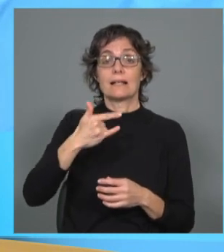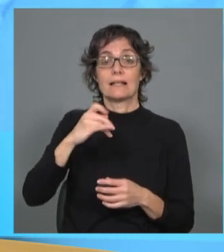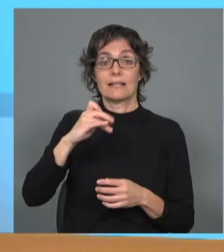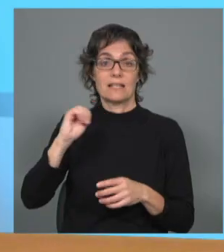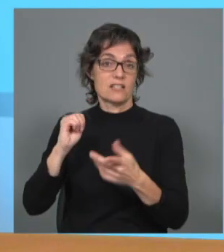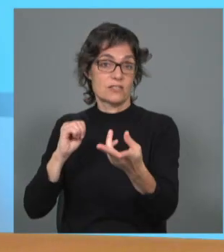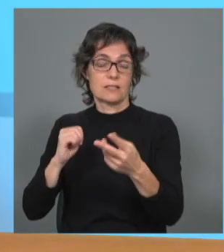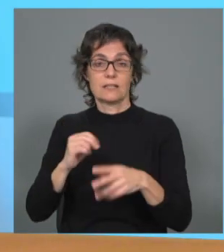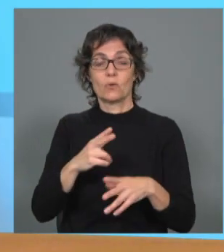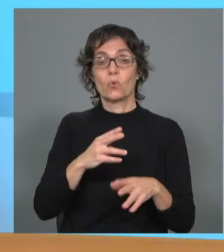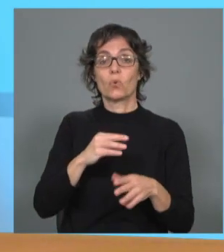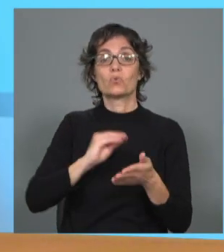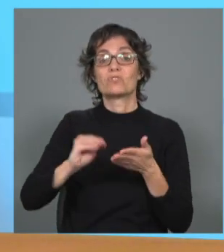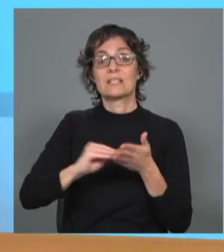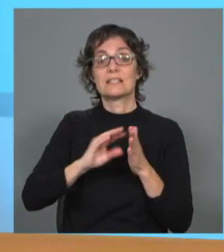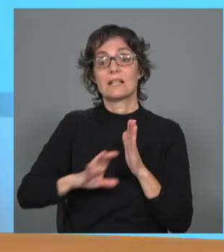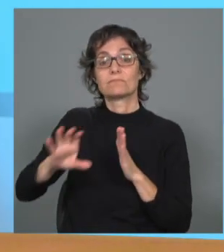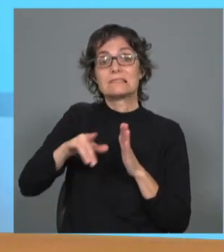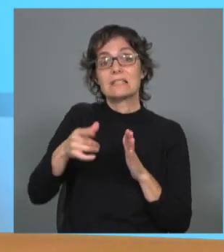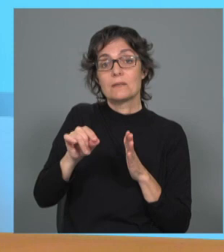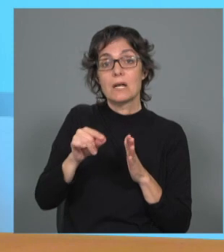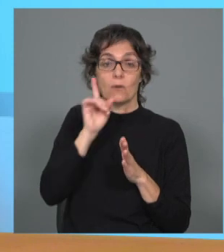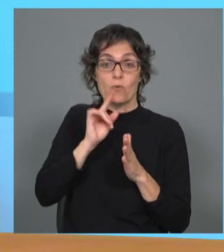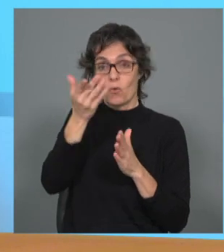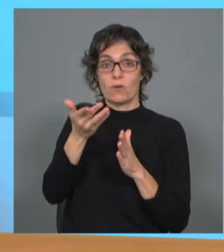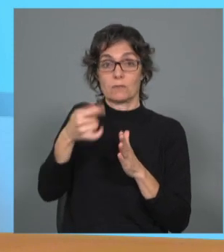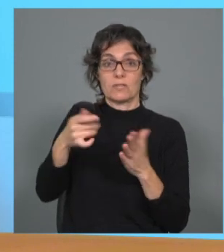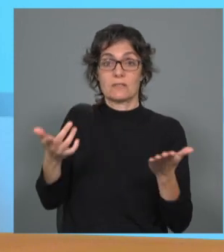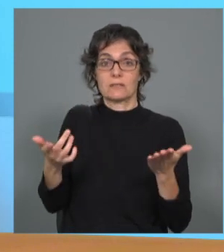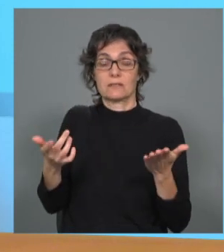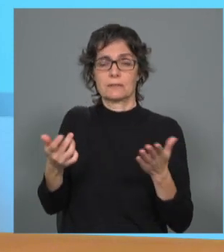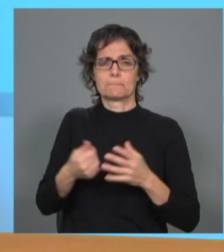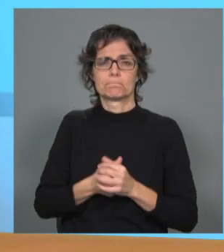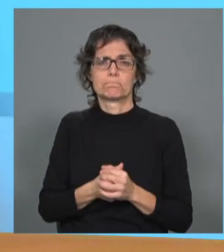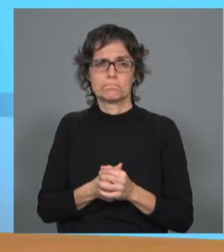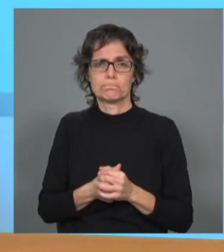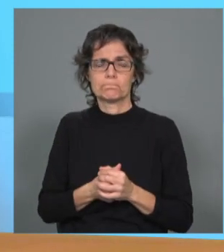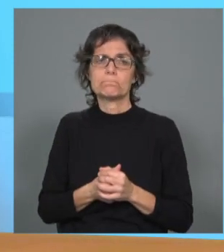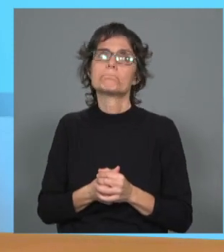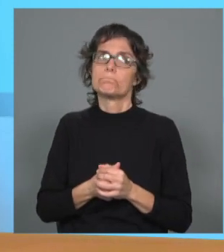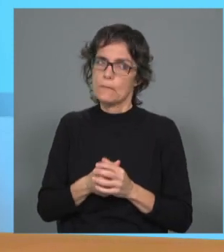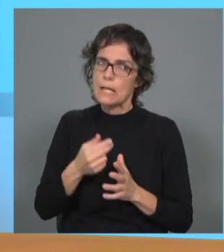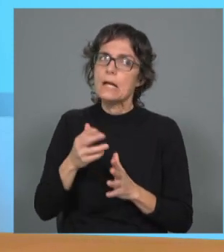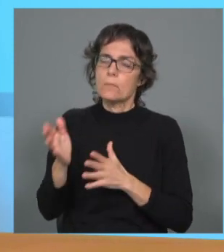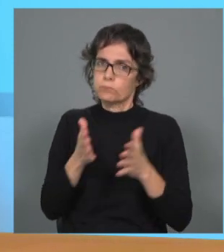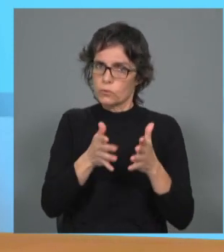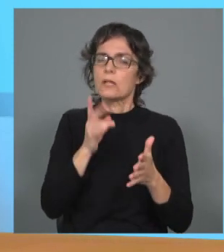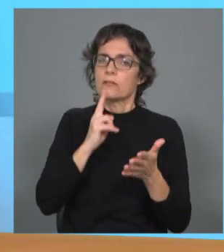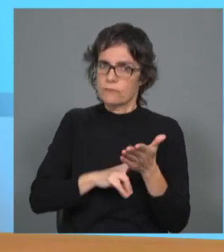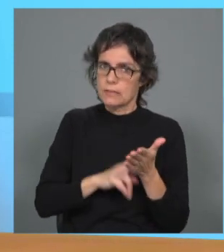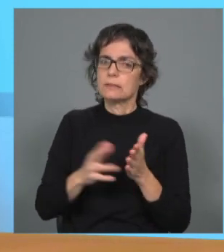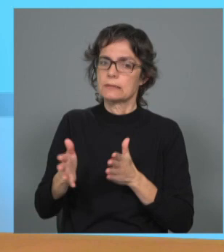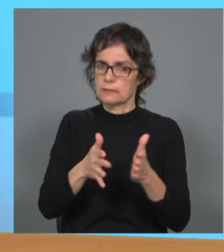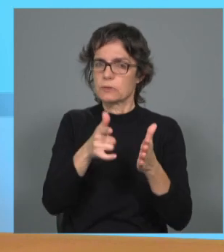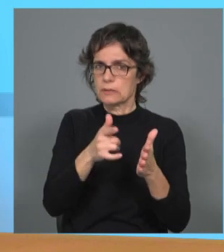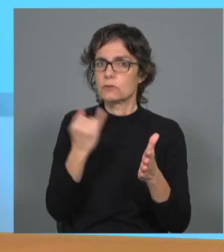verdade que esse caminho tem sido feito, sobretudo em instituições da Igreja,